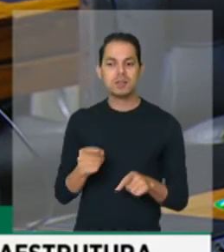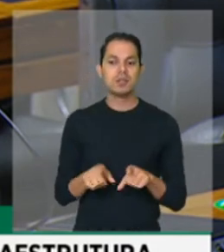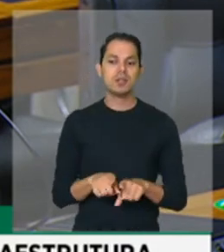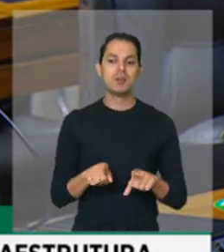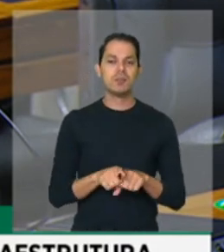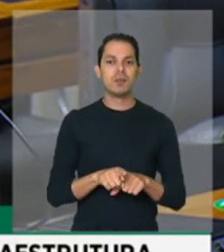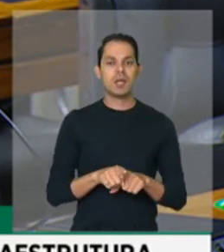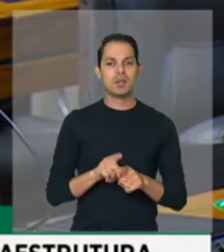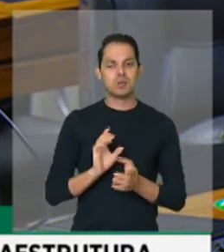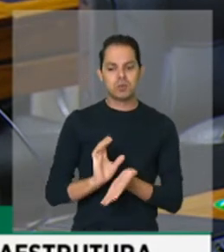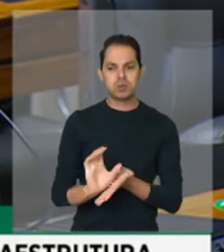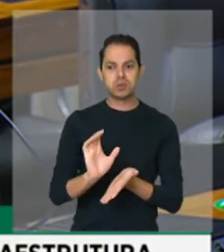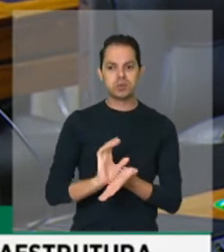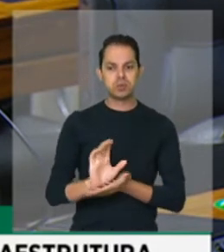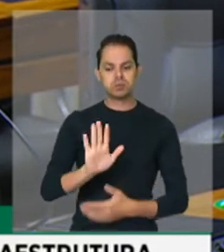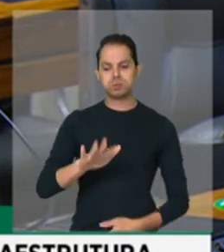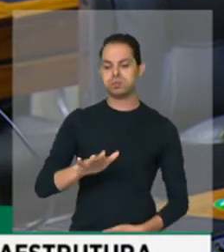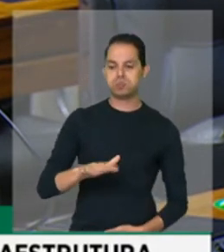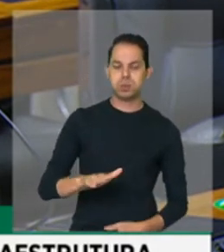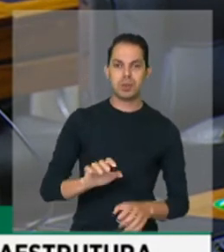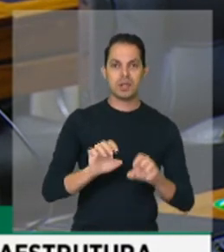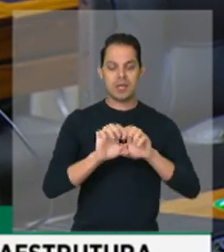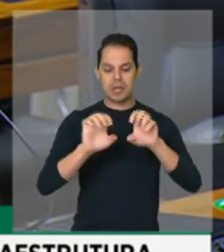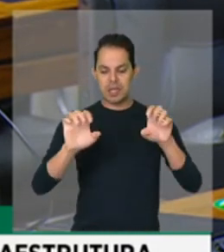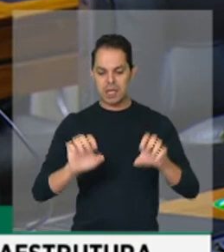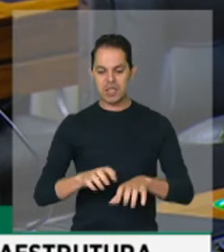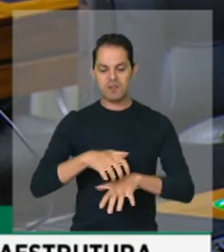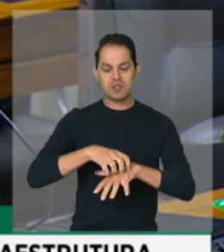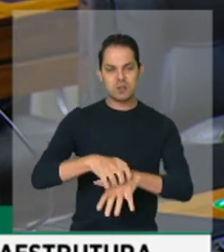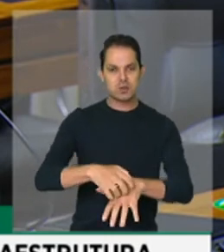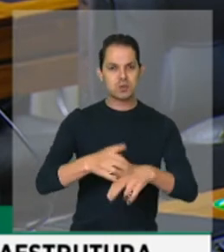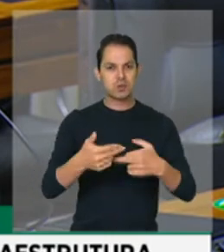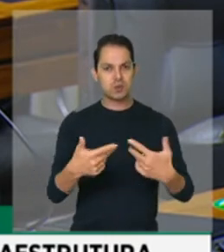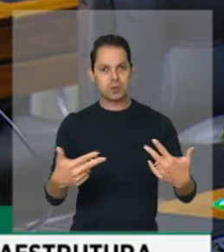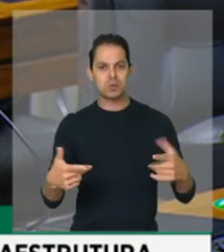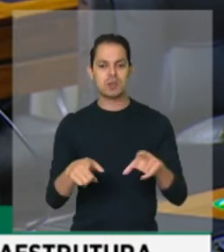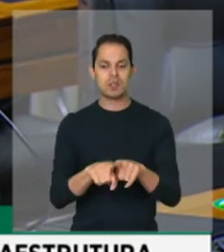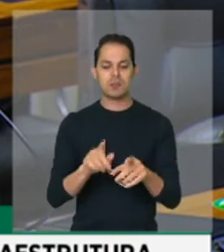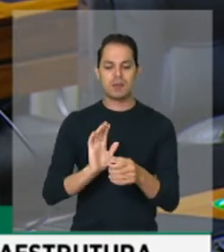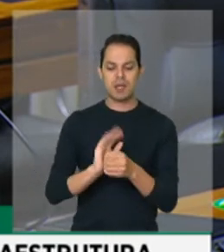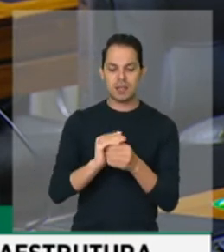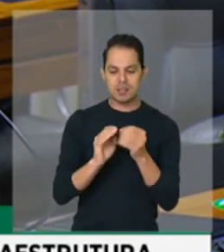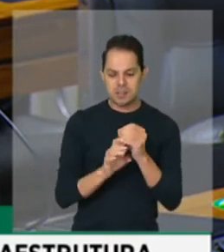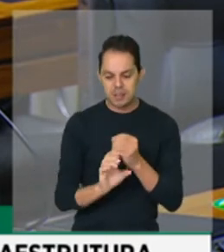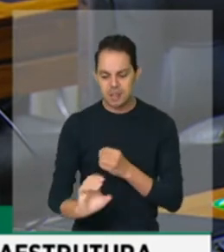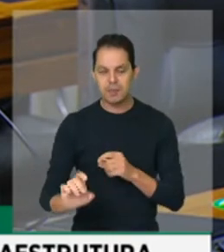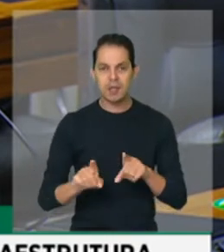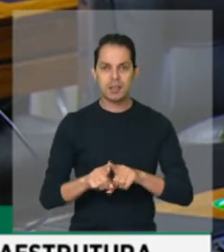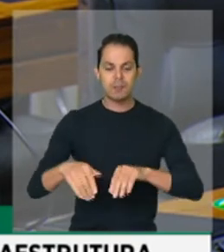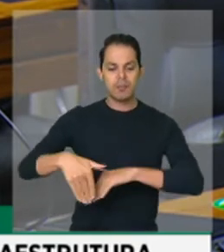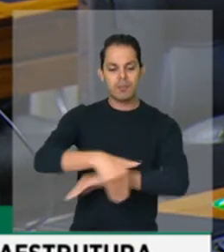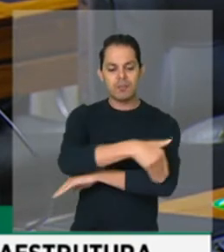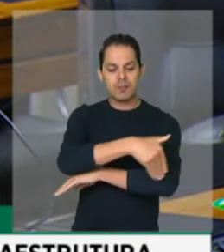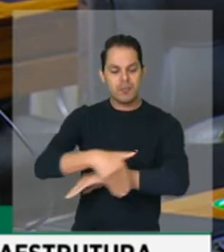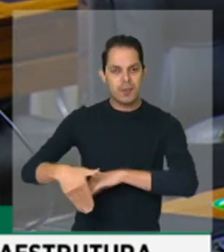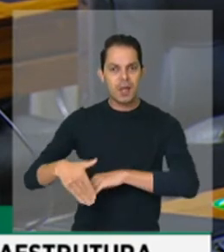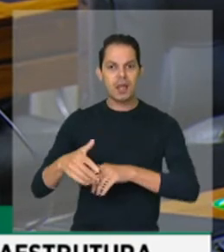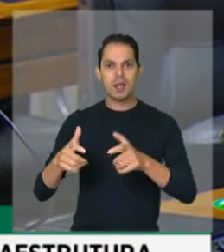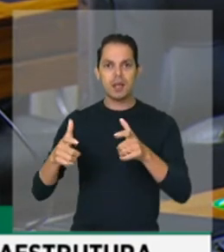dos investimentos em infraestrutura, saneamento, rodovias, portos,